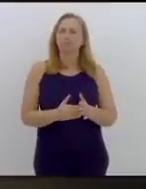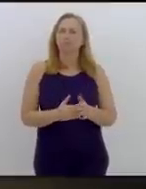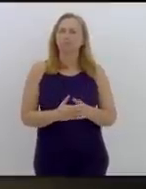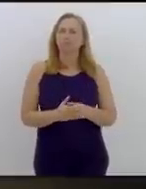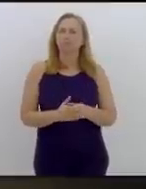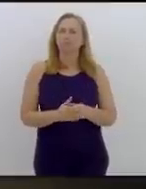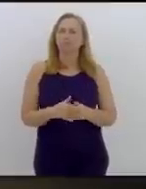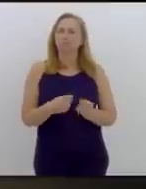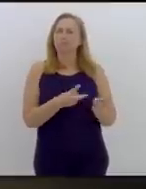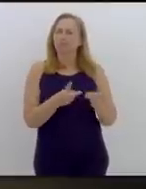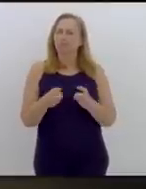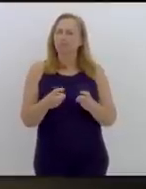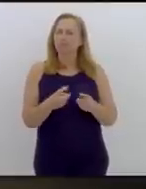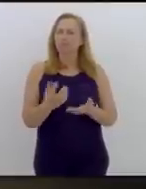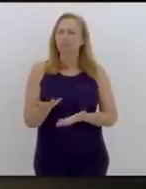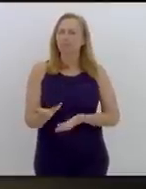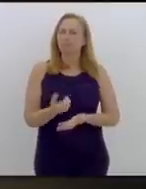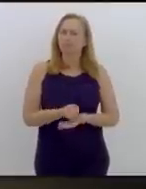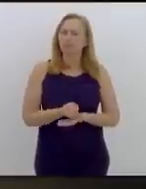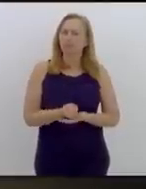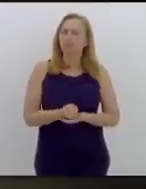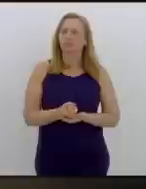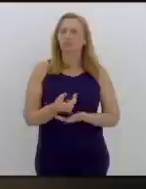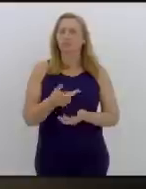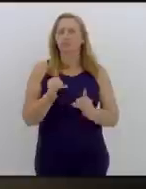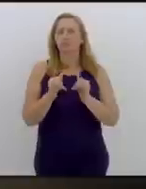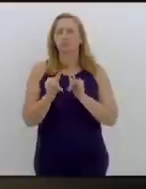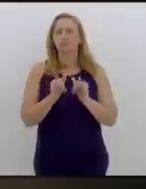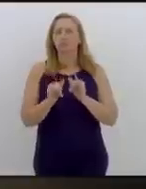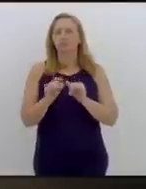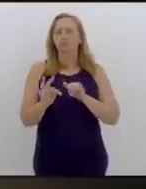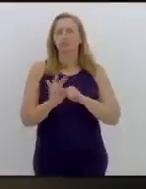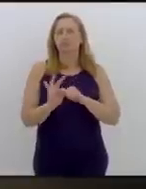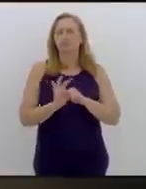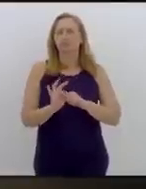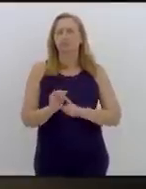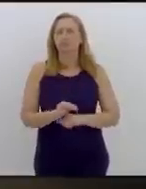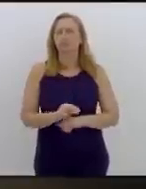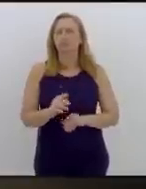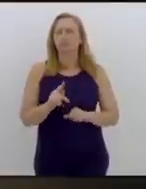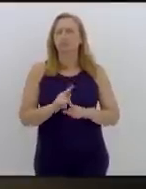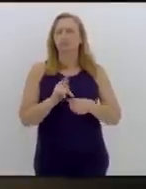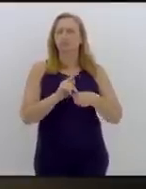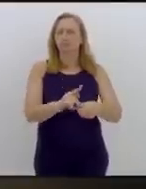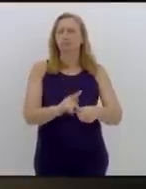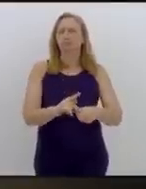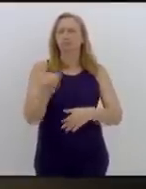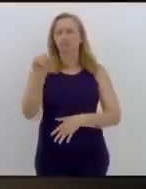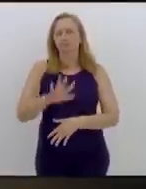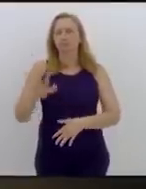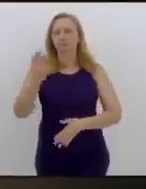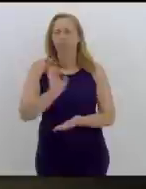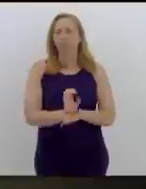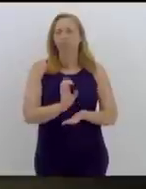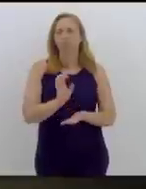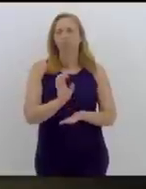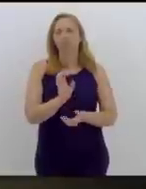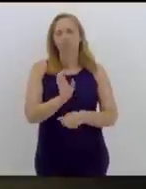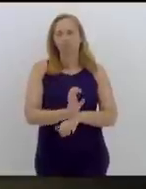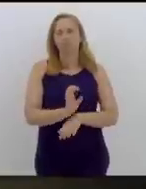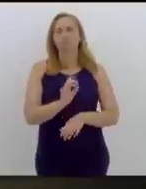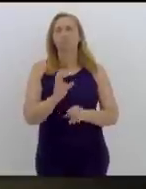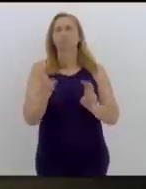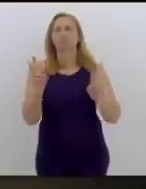vemos a receber o parecer técnico da Procuradoria Geral do Estado sobre assunto